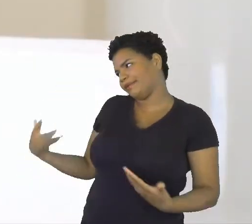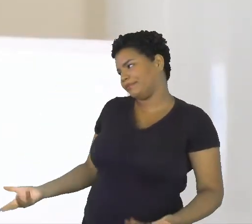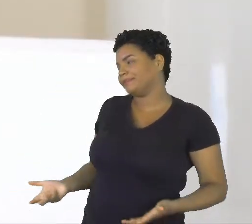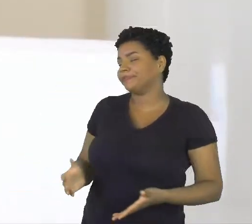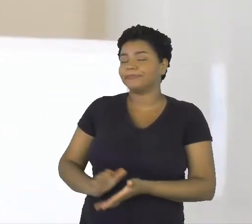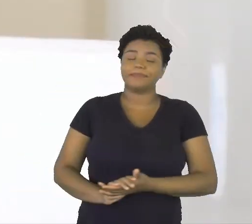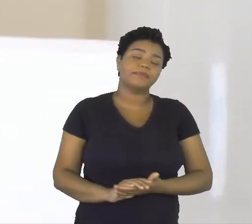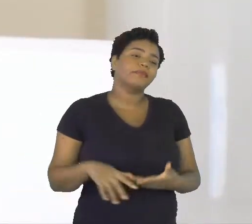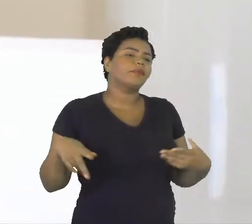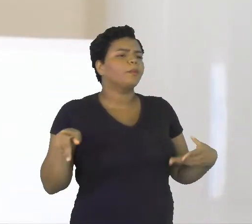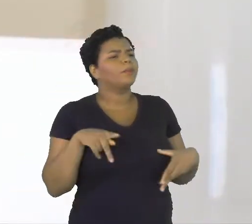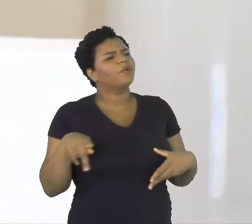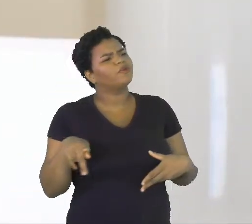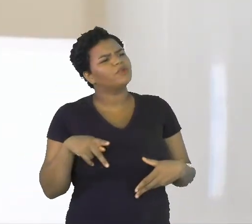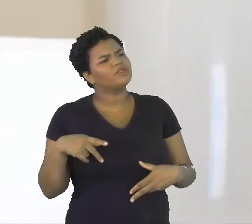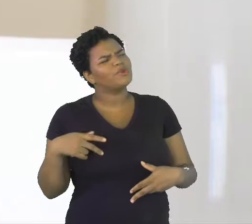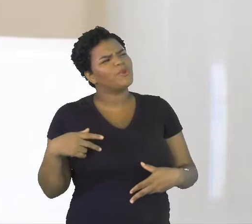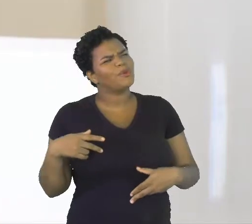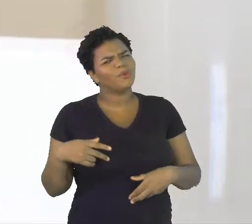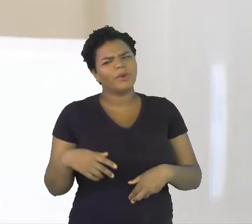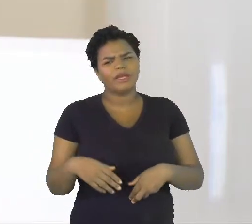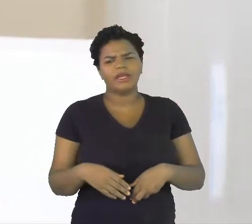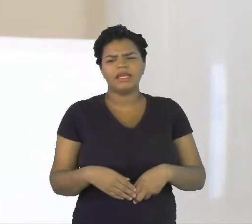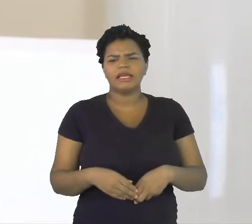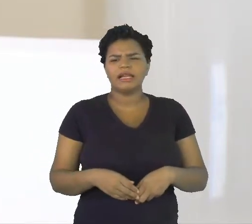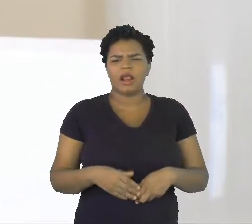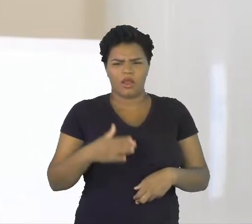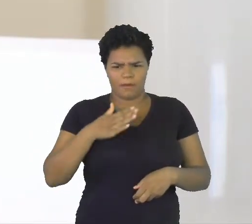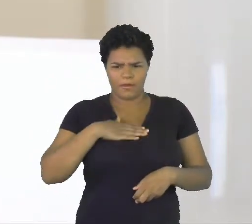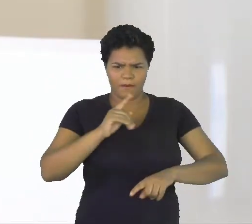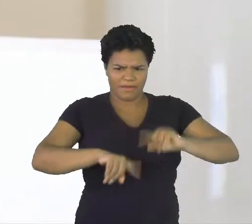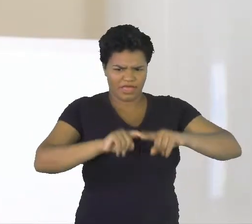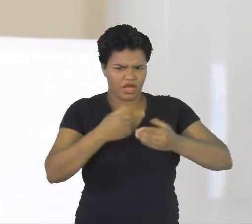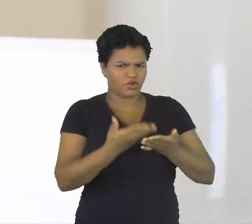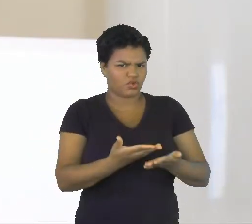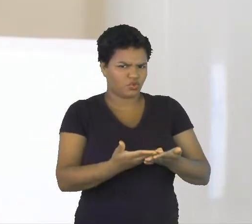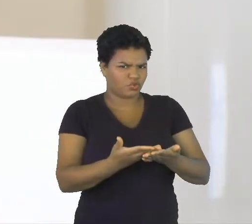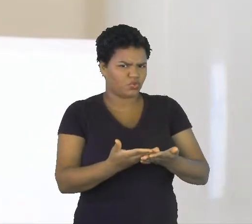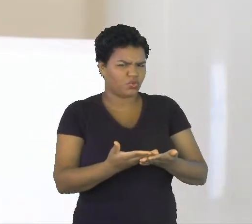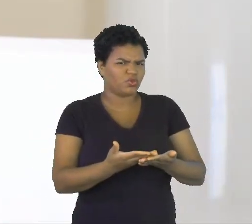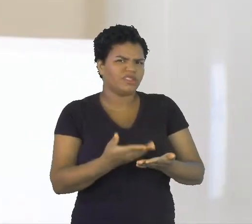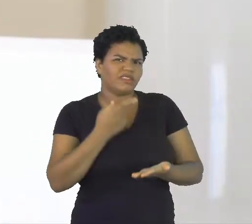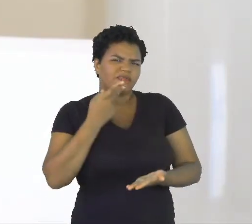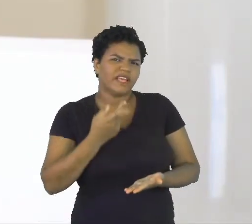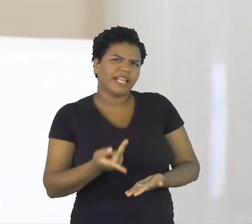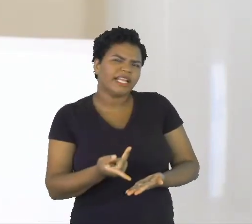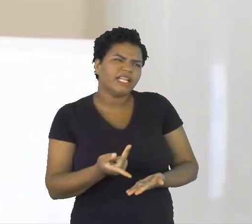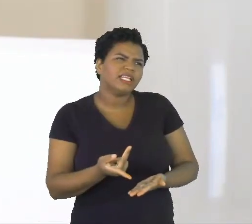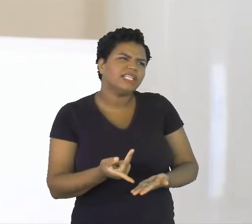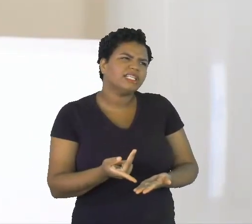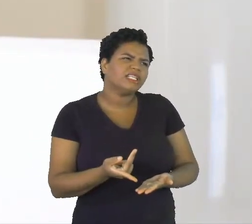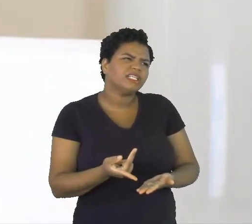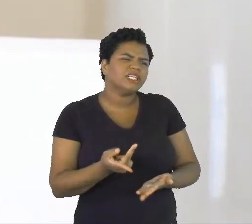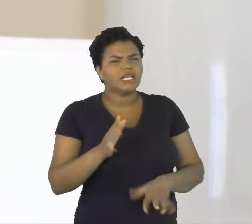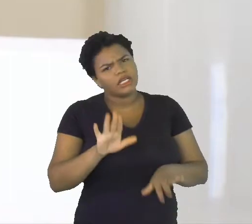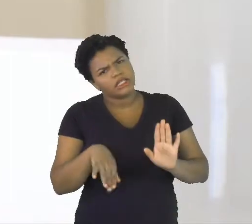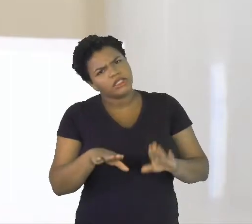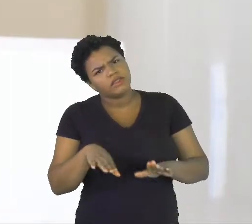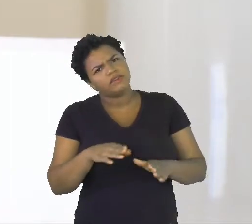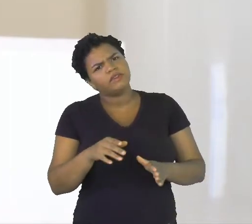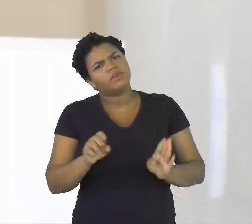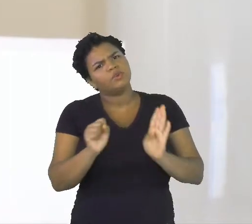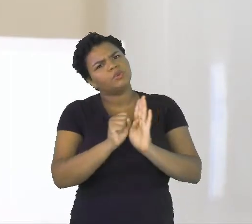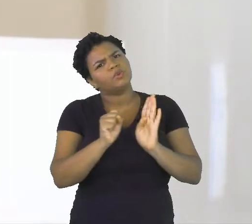Prof, mas aqui no meu bloco de estudo está falando que às vezes o substantivo ele pode